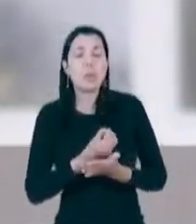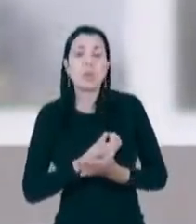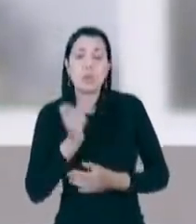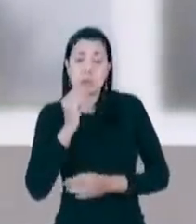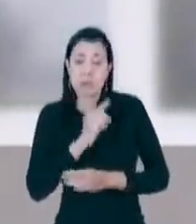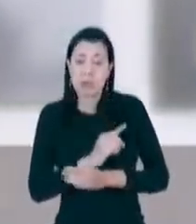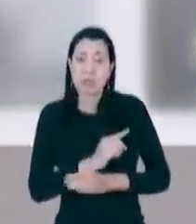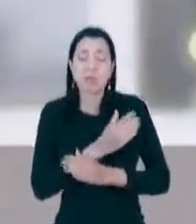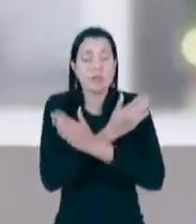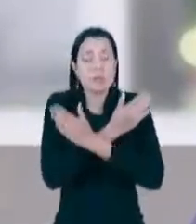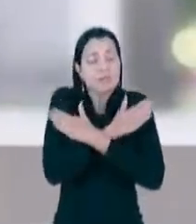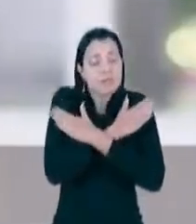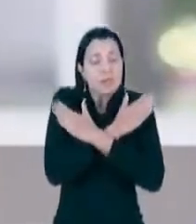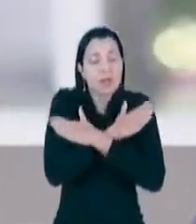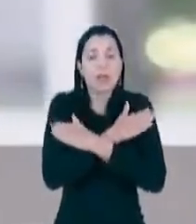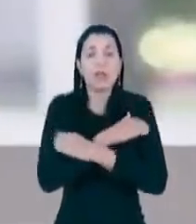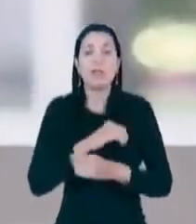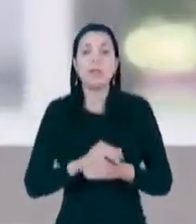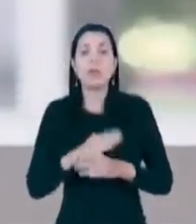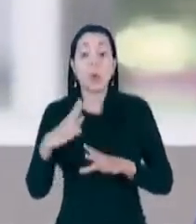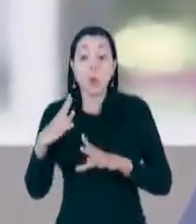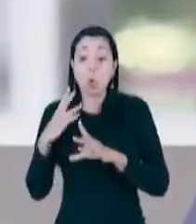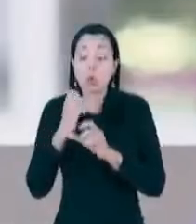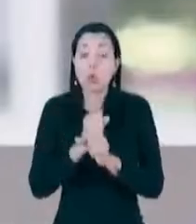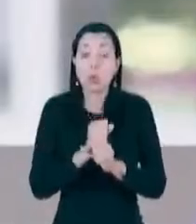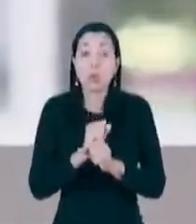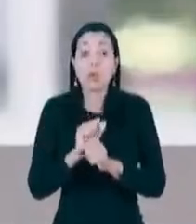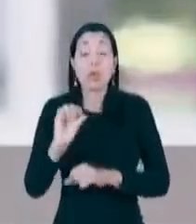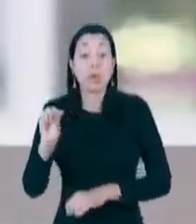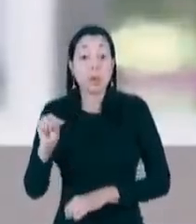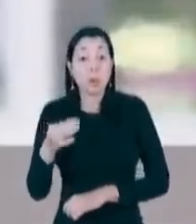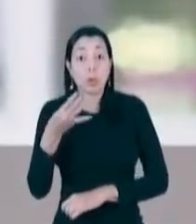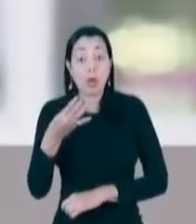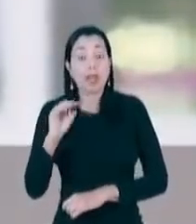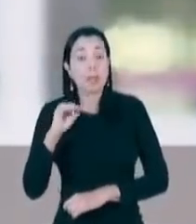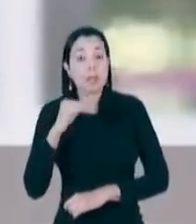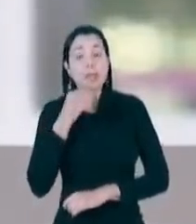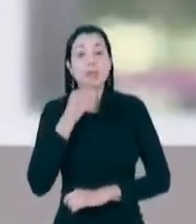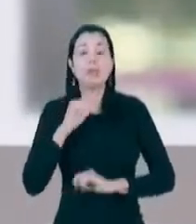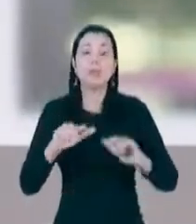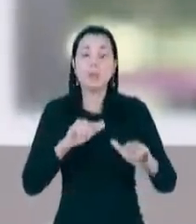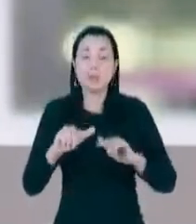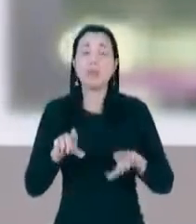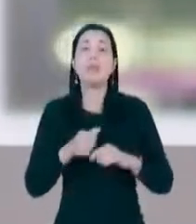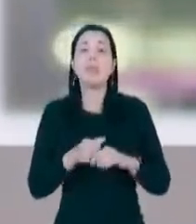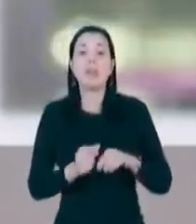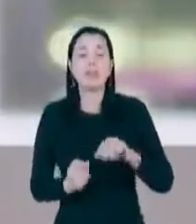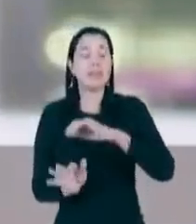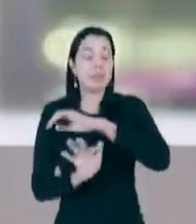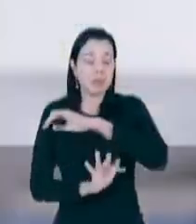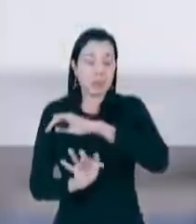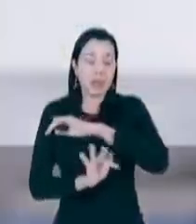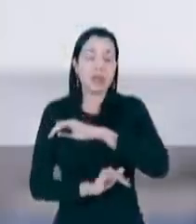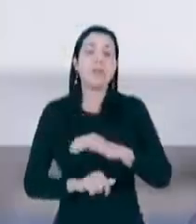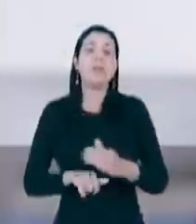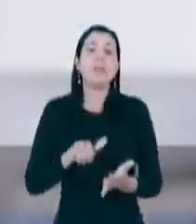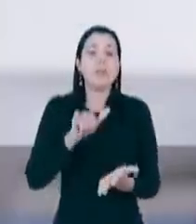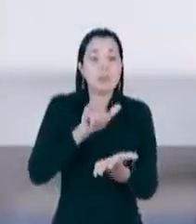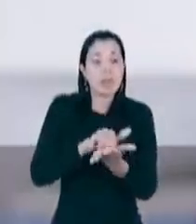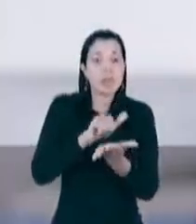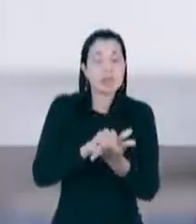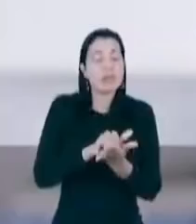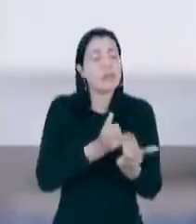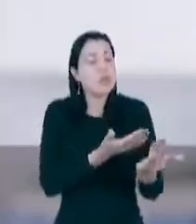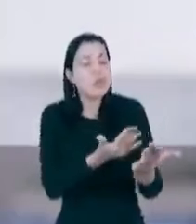recorde de desempregados, somam-se mais de 4 milhões de brasileiros que trabalham na informalidade para aplicativo. São, na